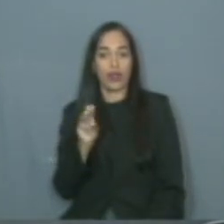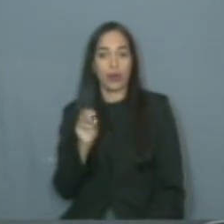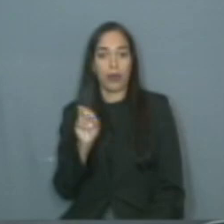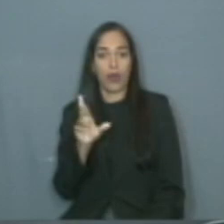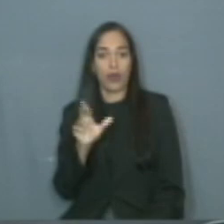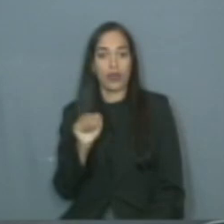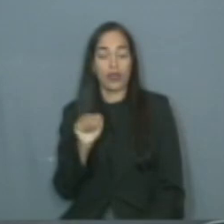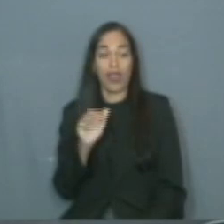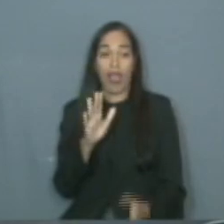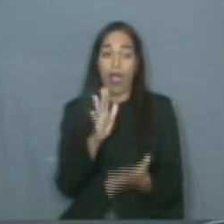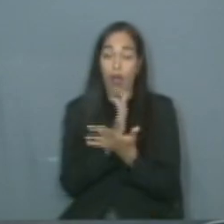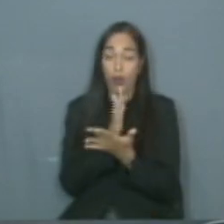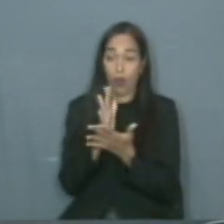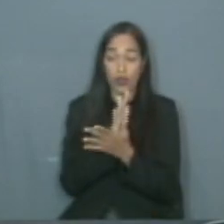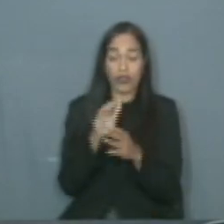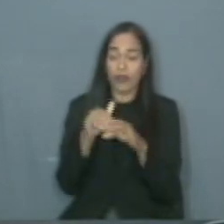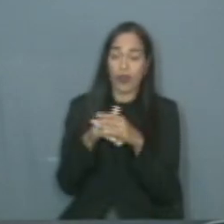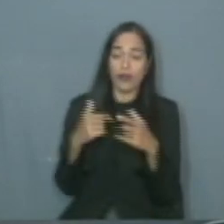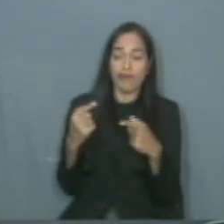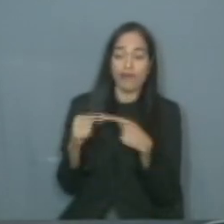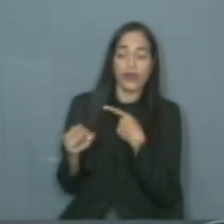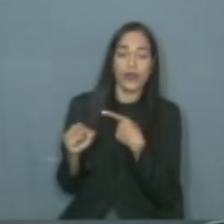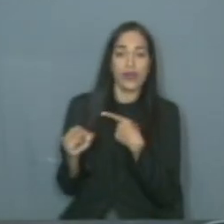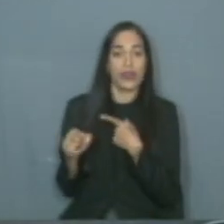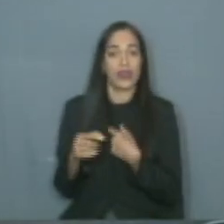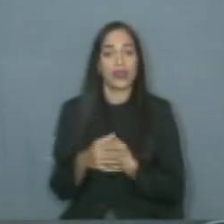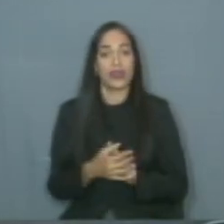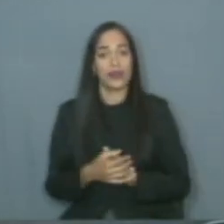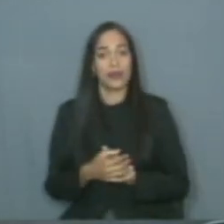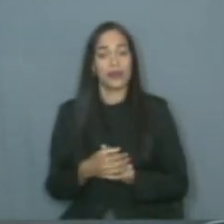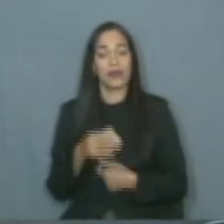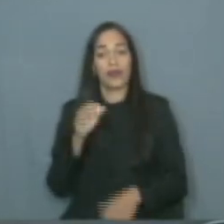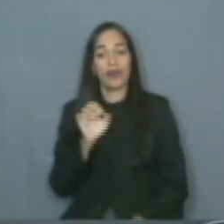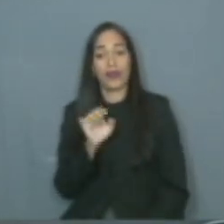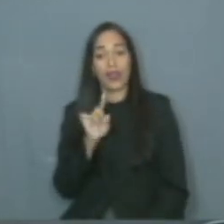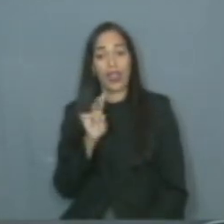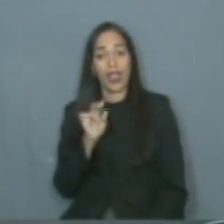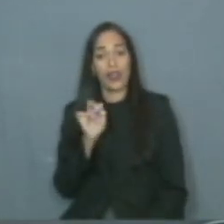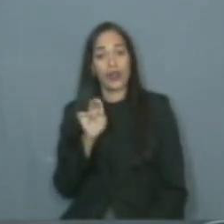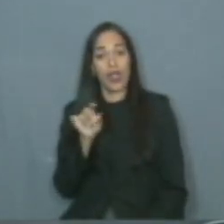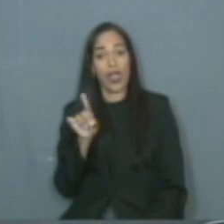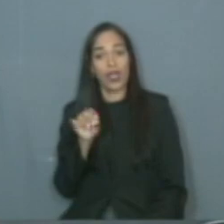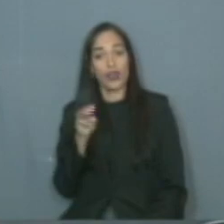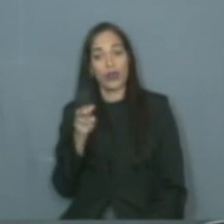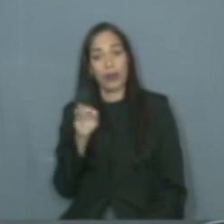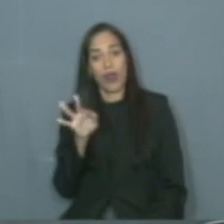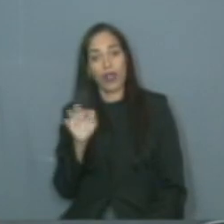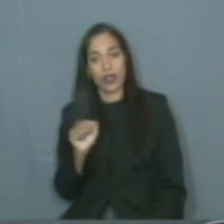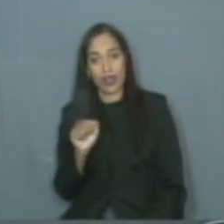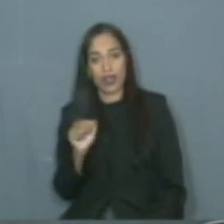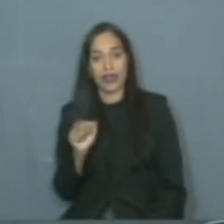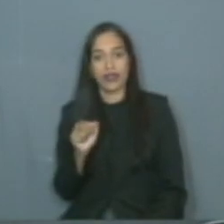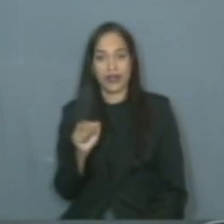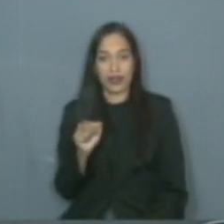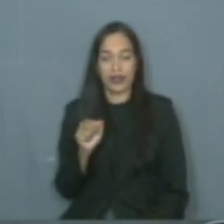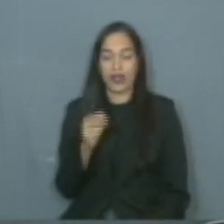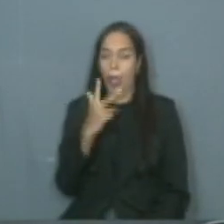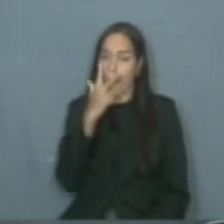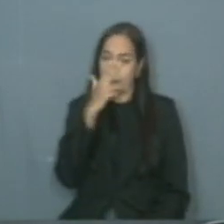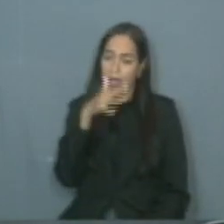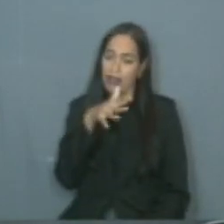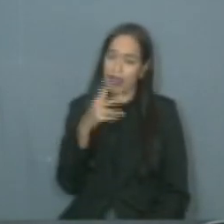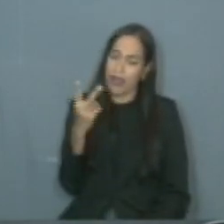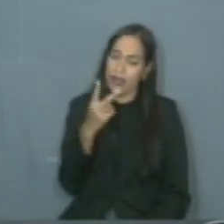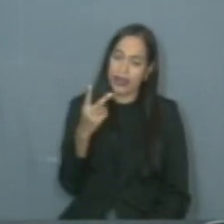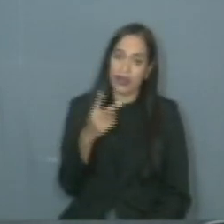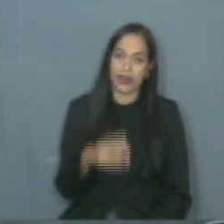ainda vota contra um negócio desse. Então, Eduardo Mota, o Eduardo Moura também... Vocês se parecem,